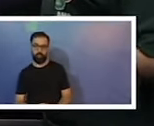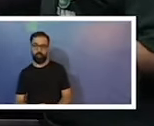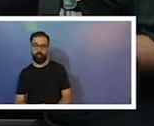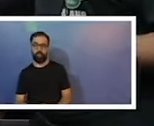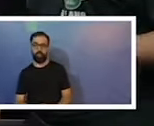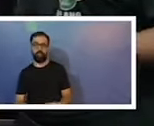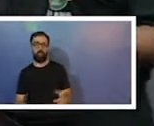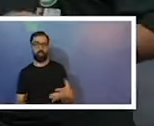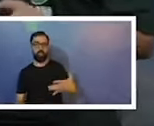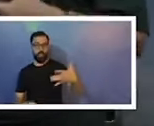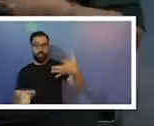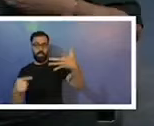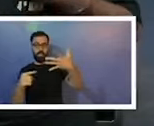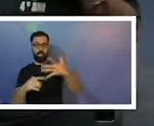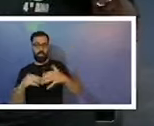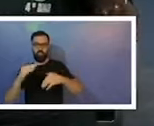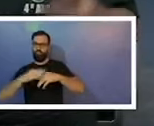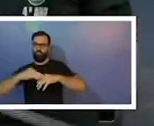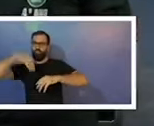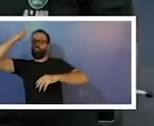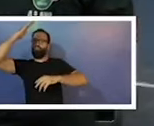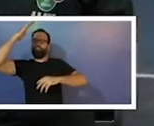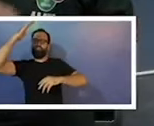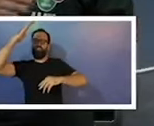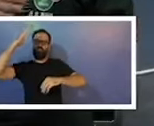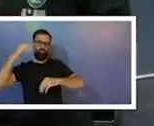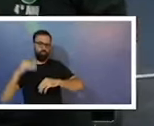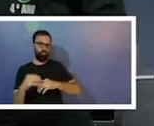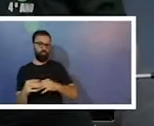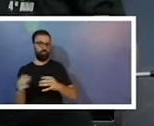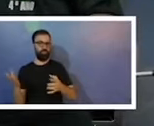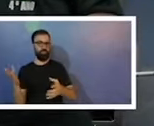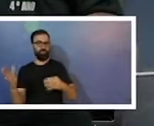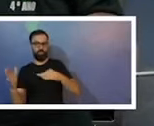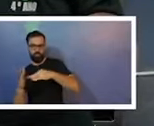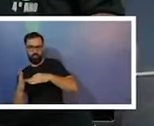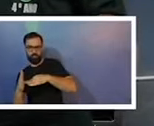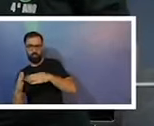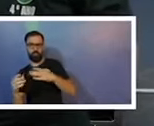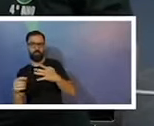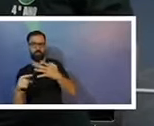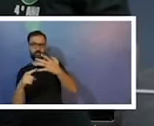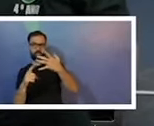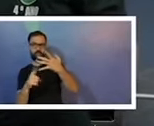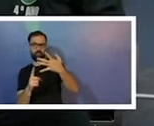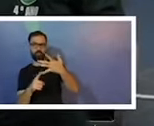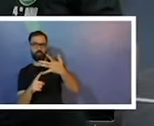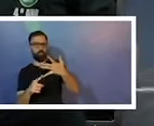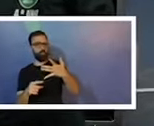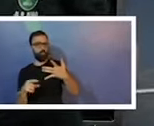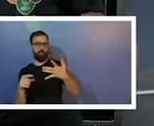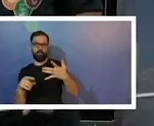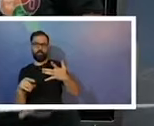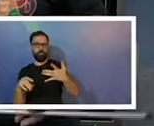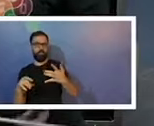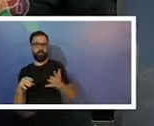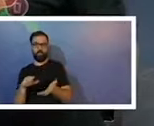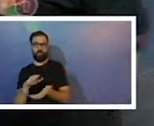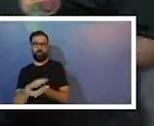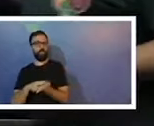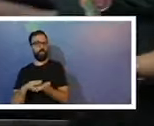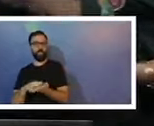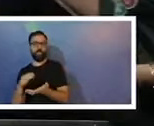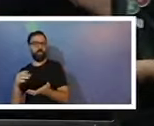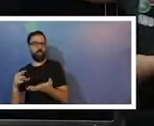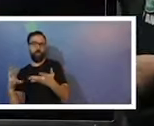topo dessa cadeia alimentar? Quer dizer, qual animal está no final da cadeia? Que ele não serve de alimento para